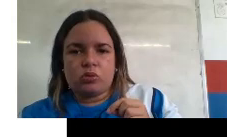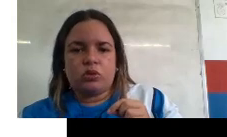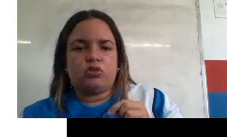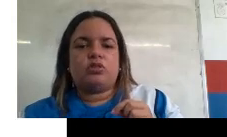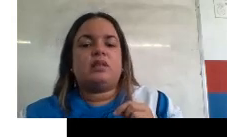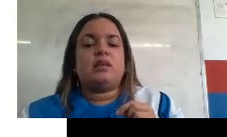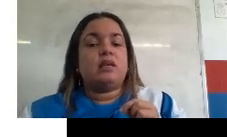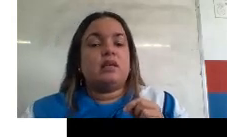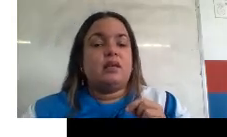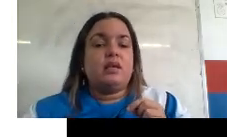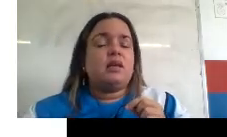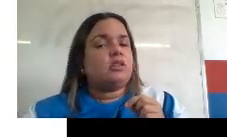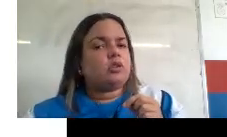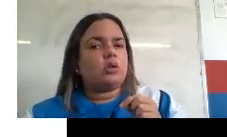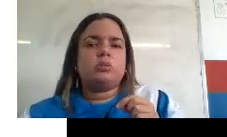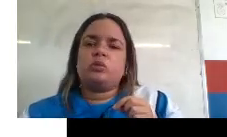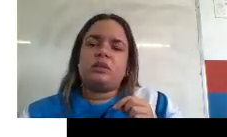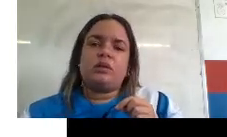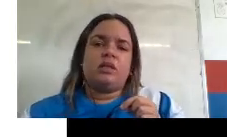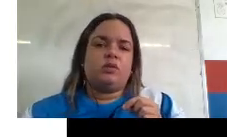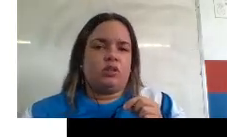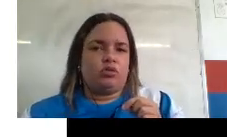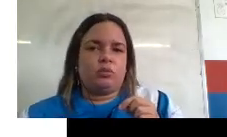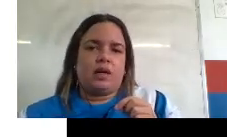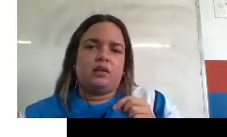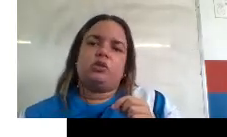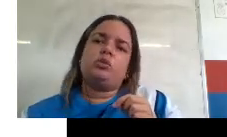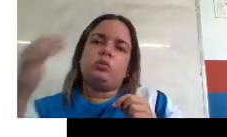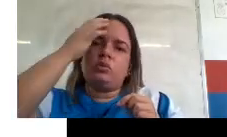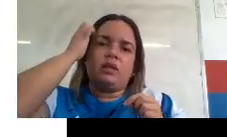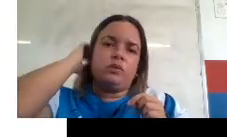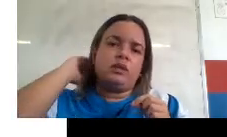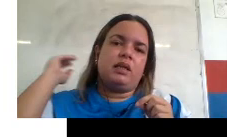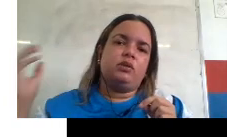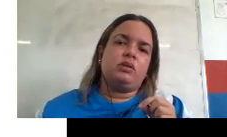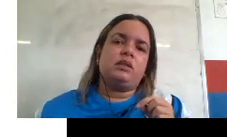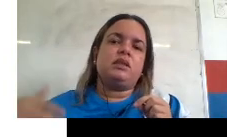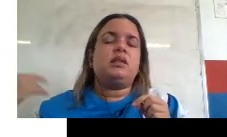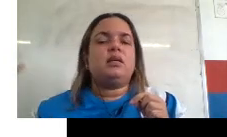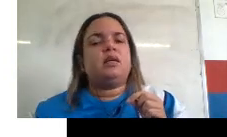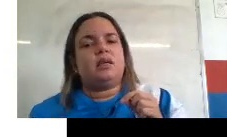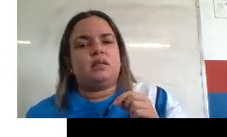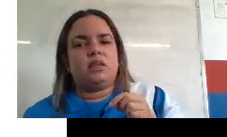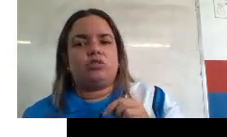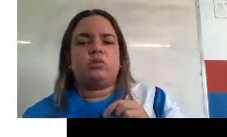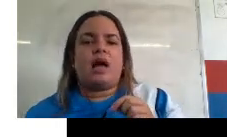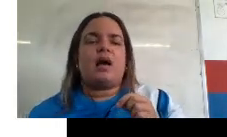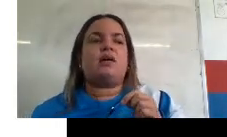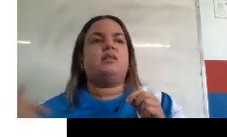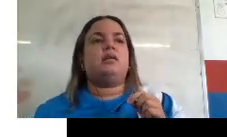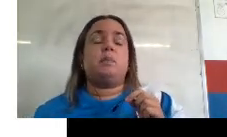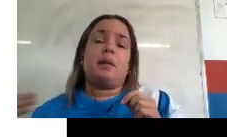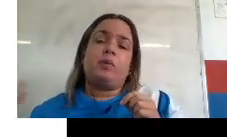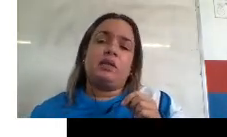as pessoas. E todo mundo tem o direito de estudar. Todo mundo tem o direito de